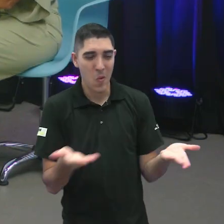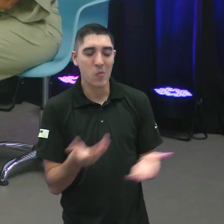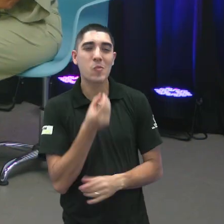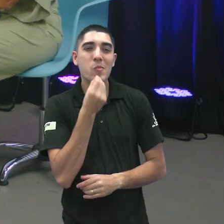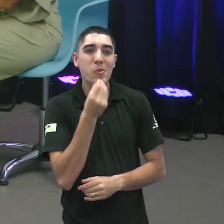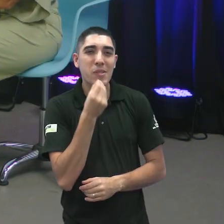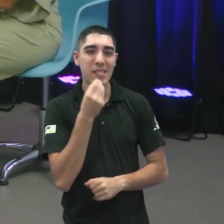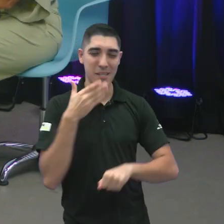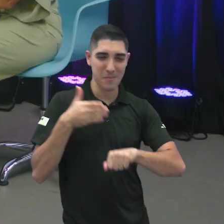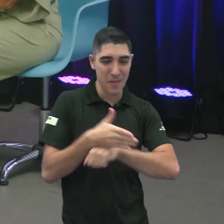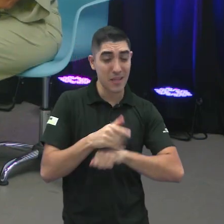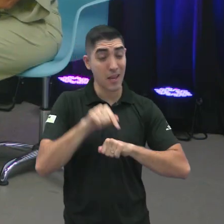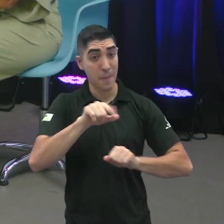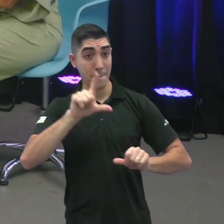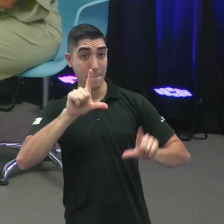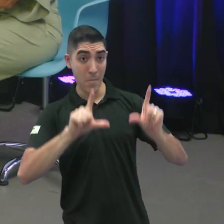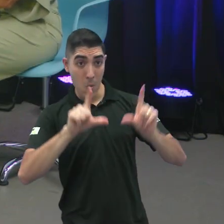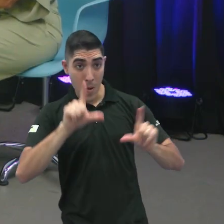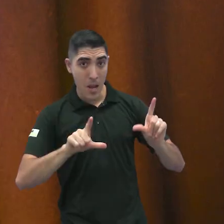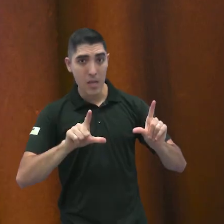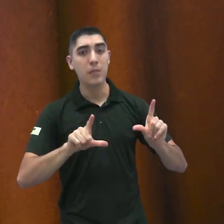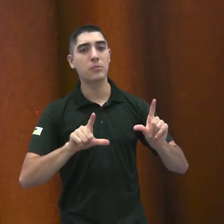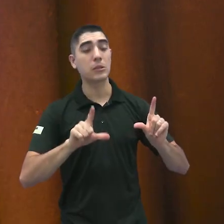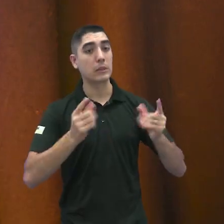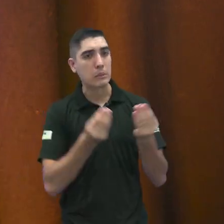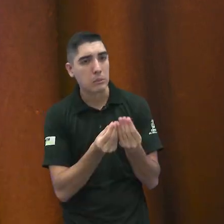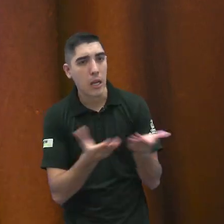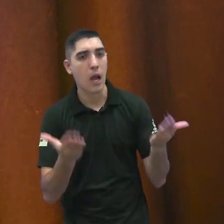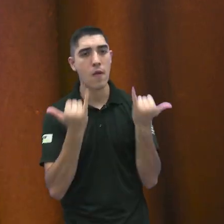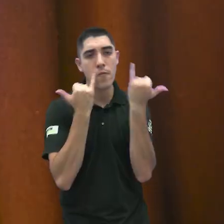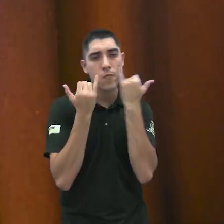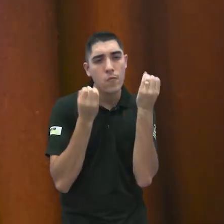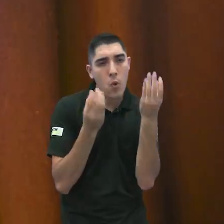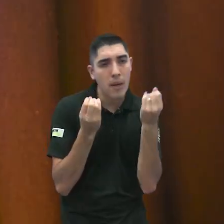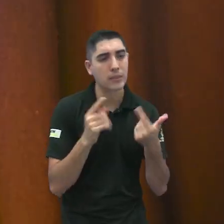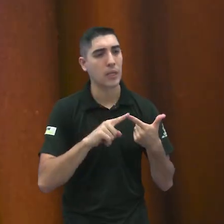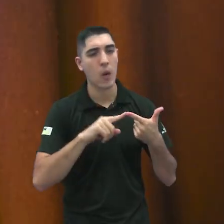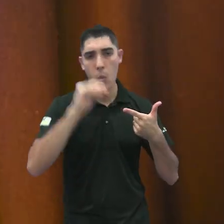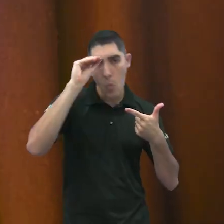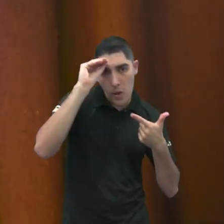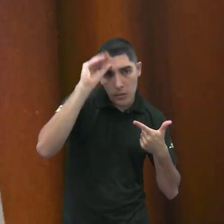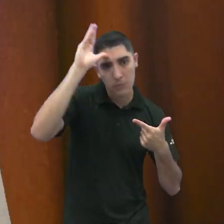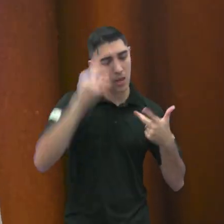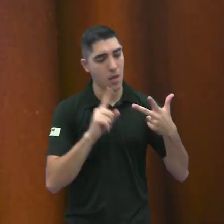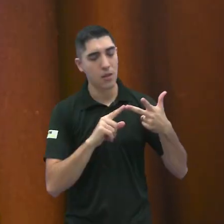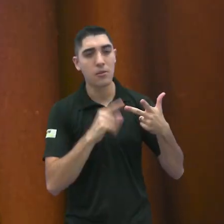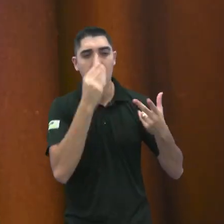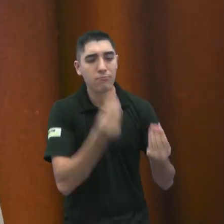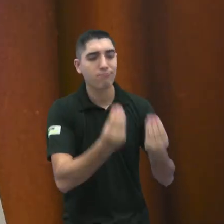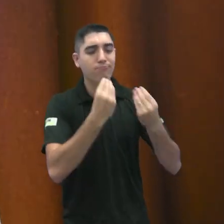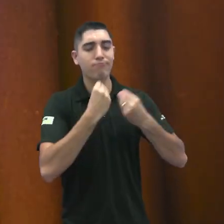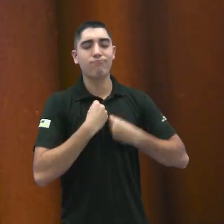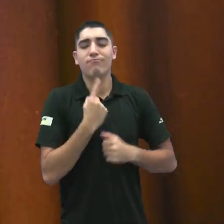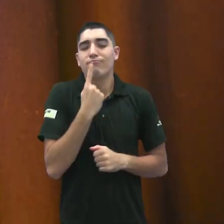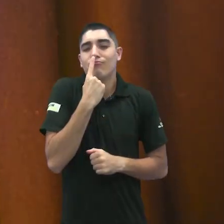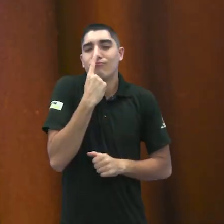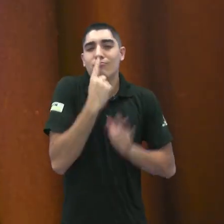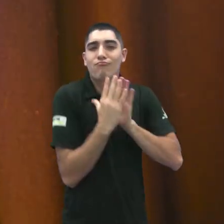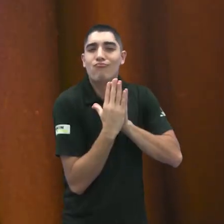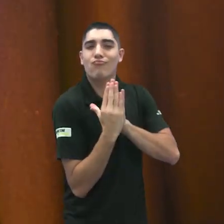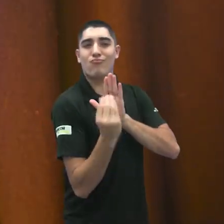pela oportunidade. Um programa que traz bastante informação, conhecimento e inspira a gente em